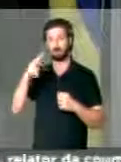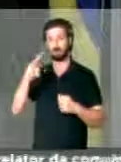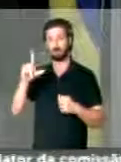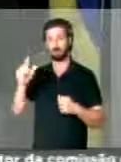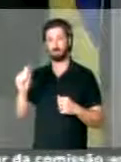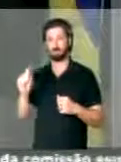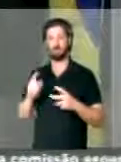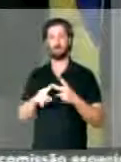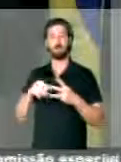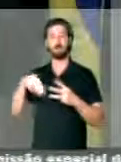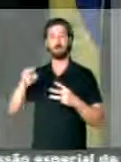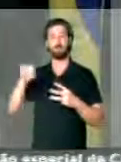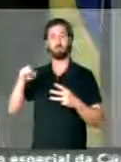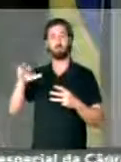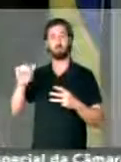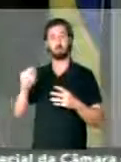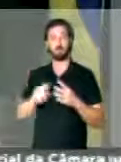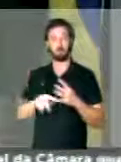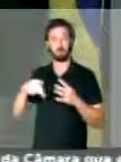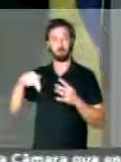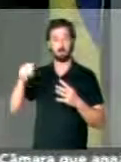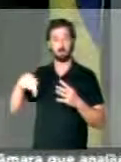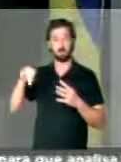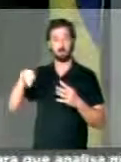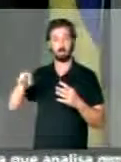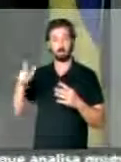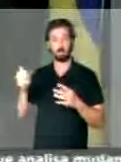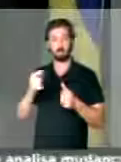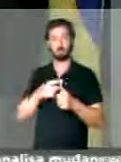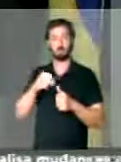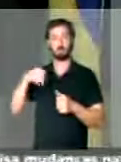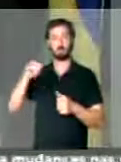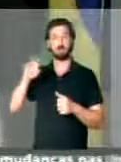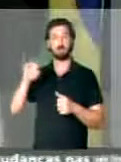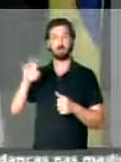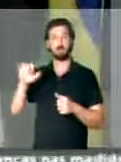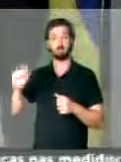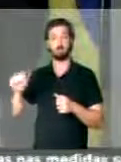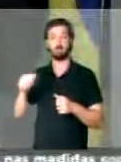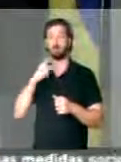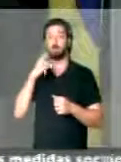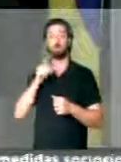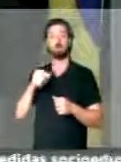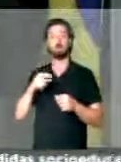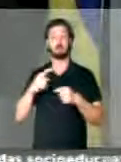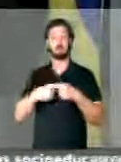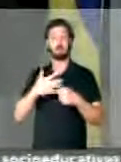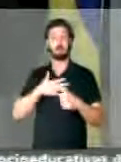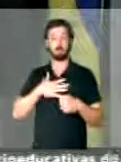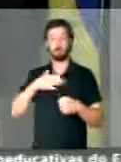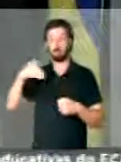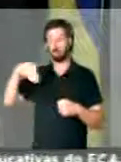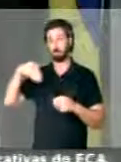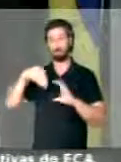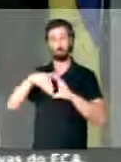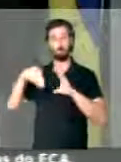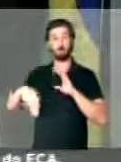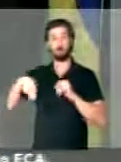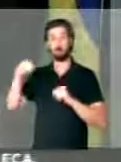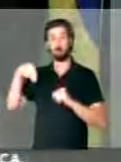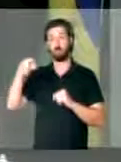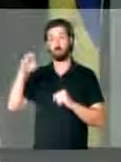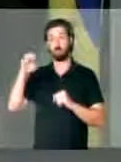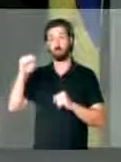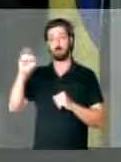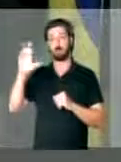querida Mônica, nossa querida Naninha, nossa querida doutora Nívia, dizer que a minha cidade, Montes Claros, historicamente